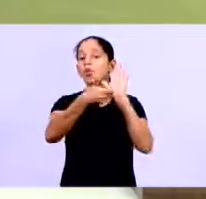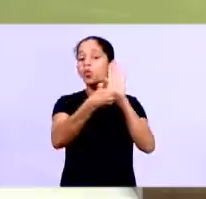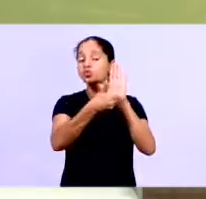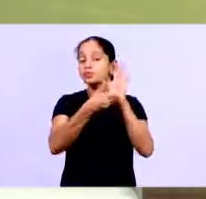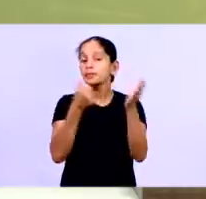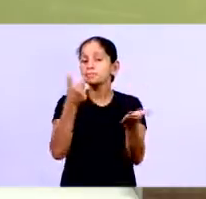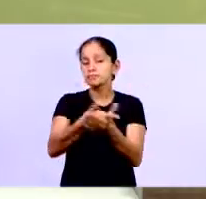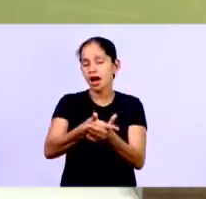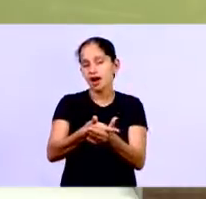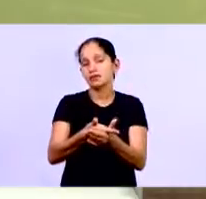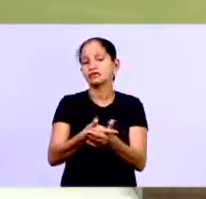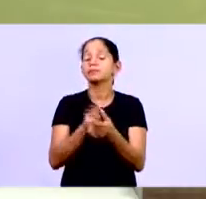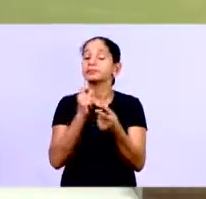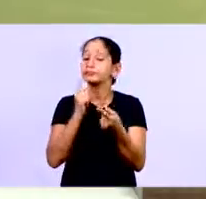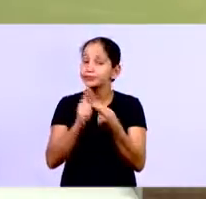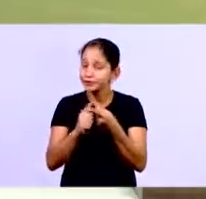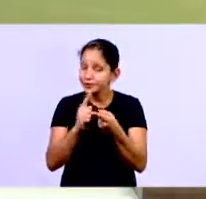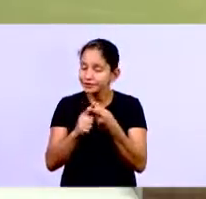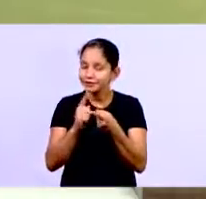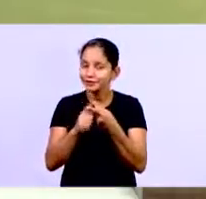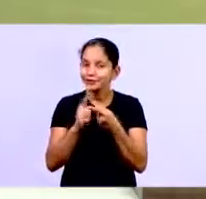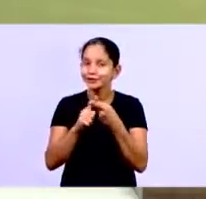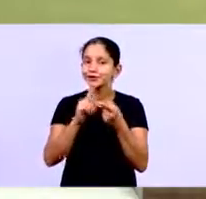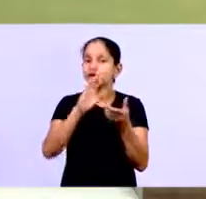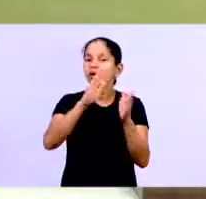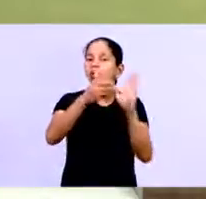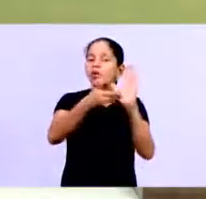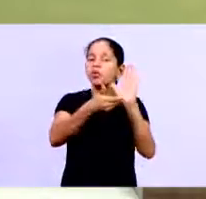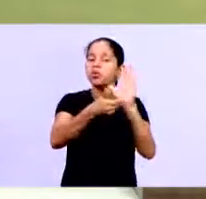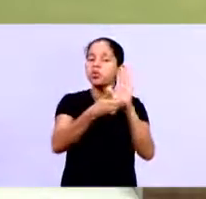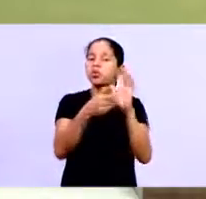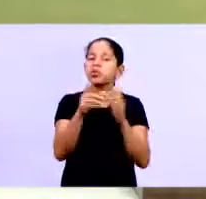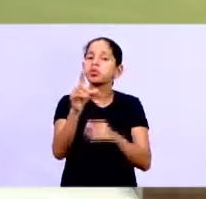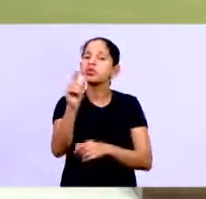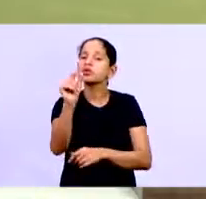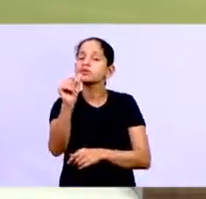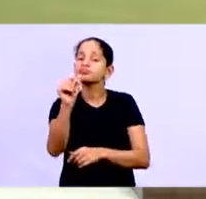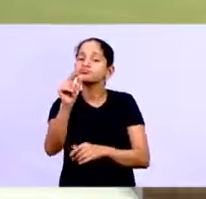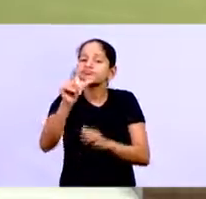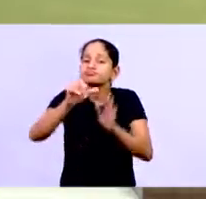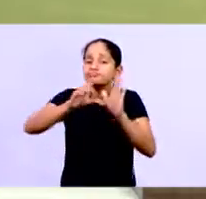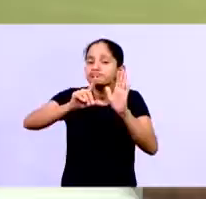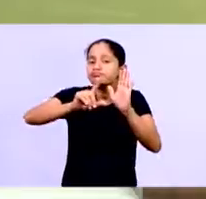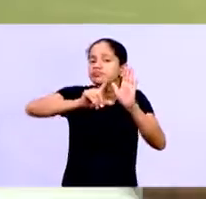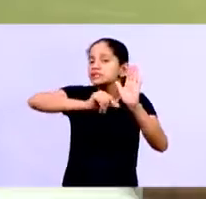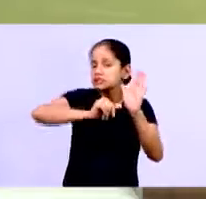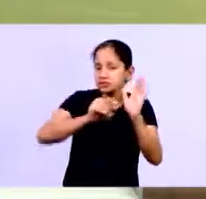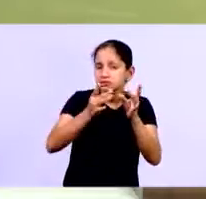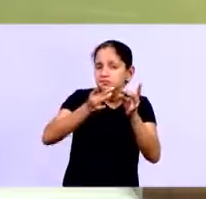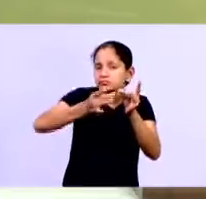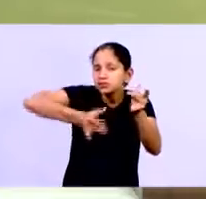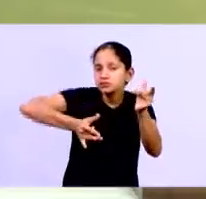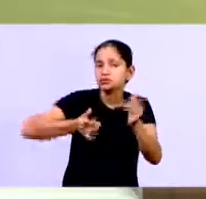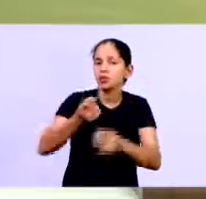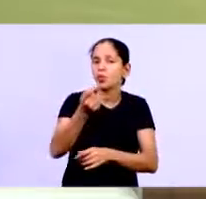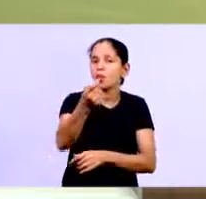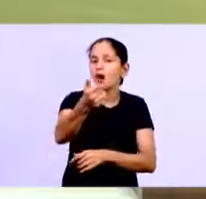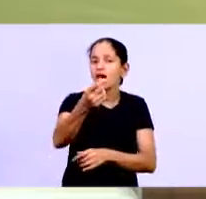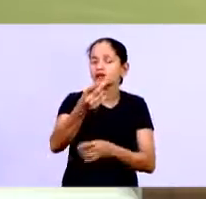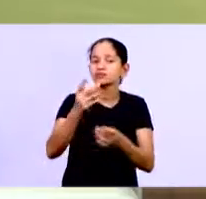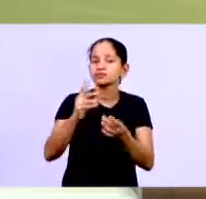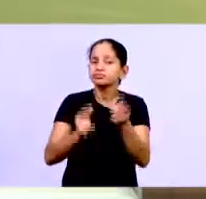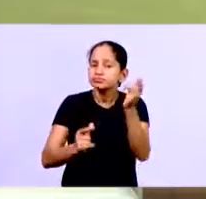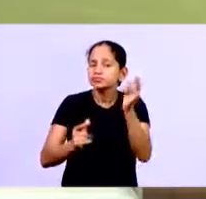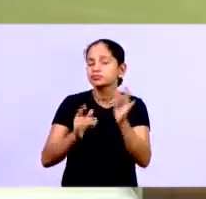que a última parcela, o saldo dela é menor do que a primeira, a que você está